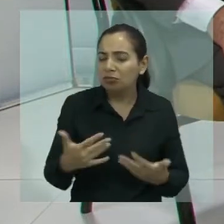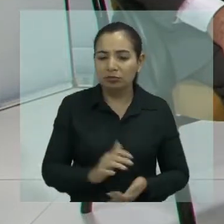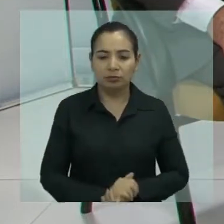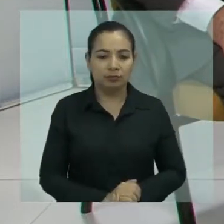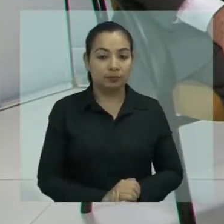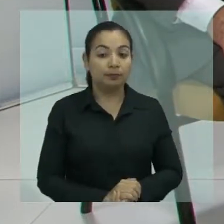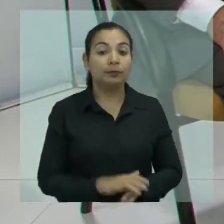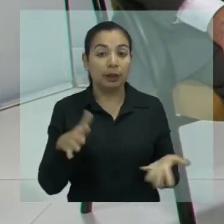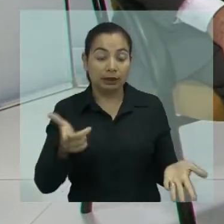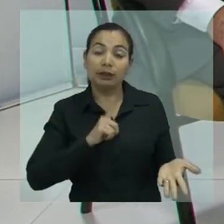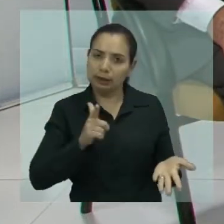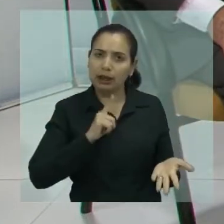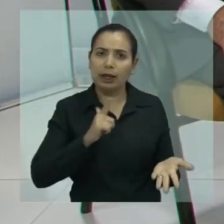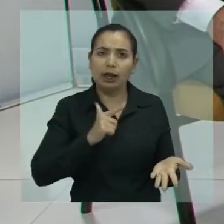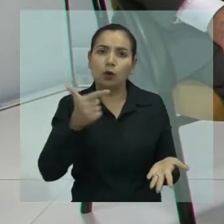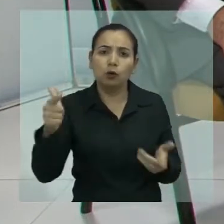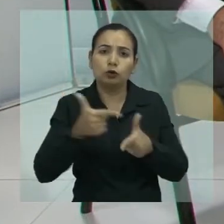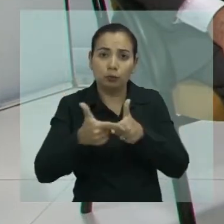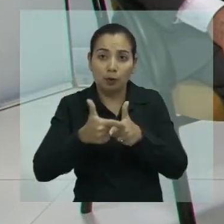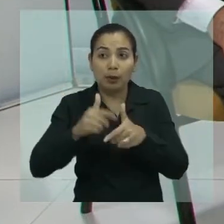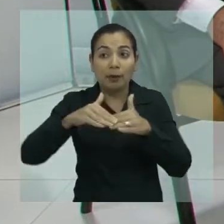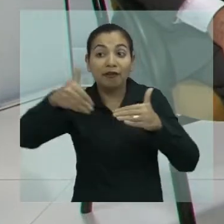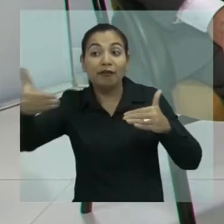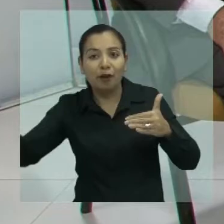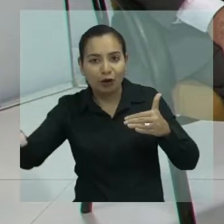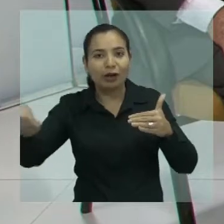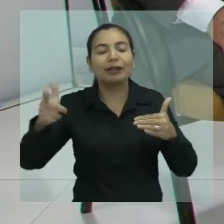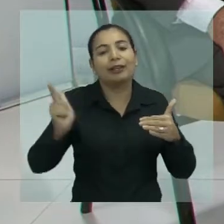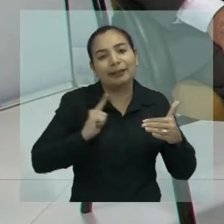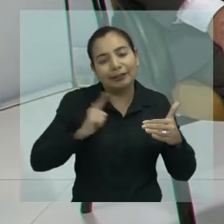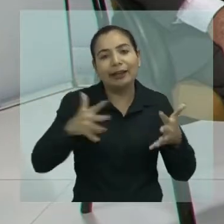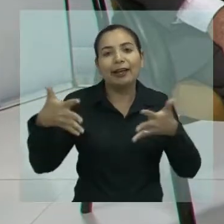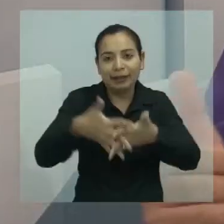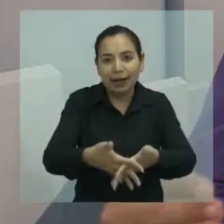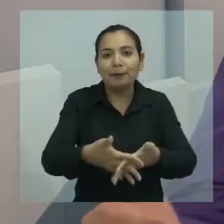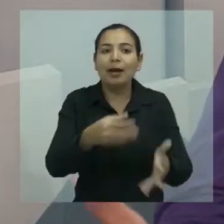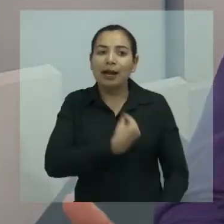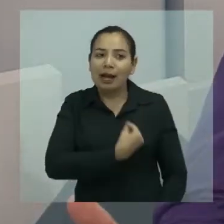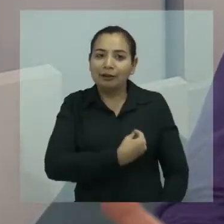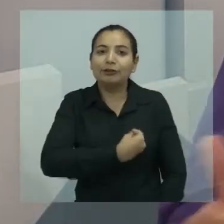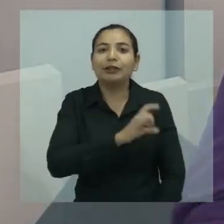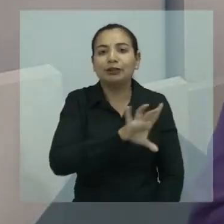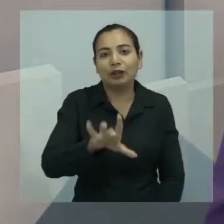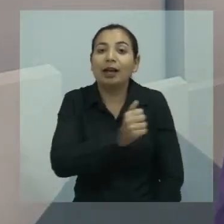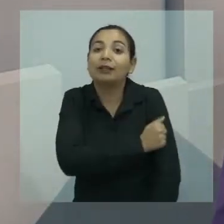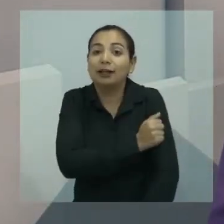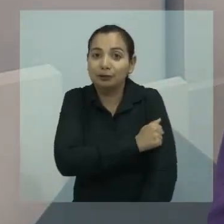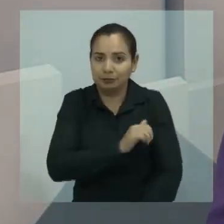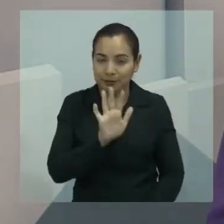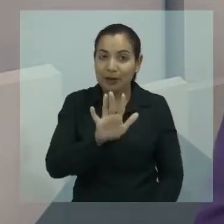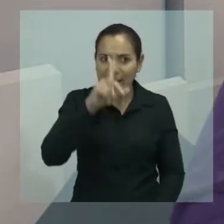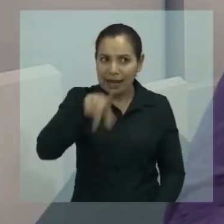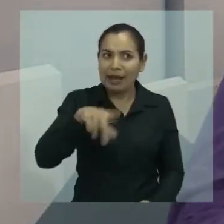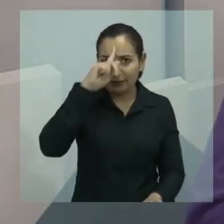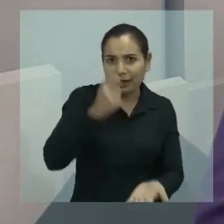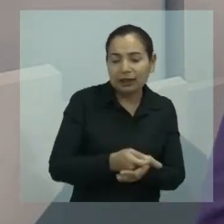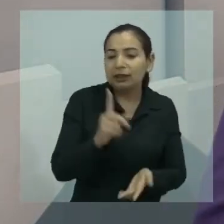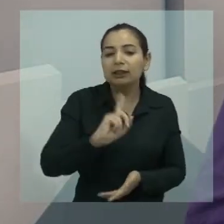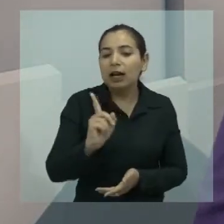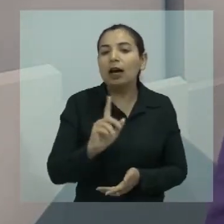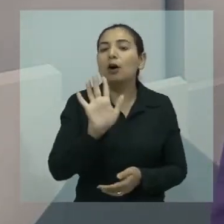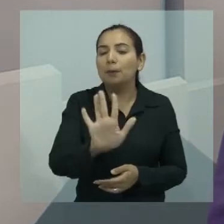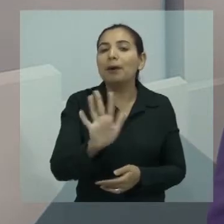em desigualdade educacional. Como é que o senhor define essa desigualdade? Há fatores externos que muitas vezes comprometem a